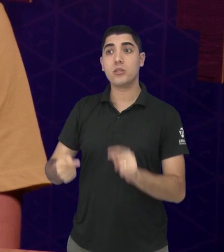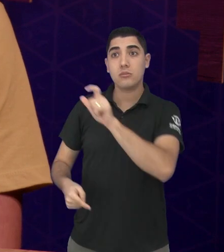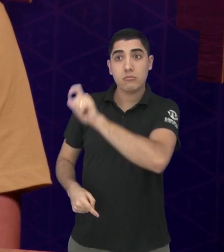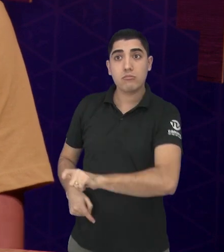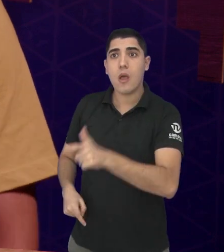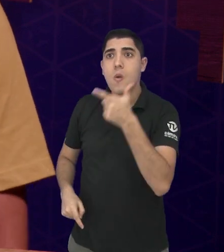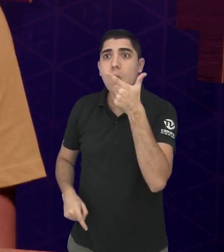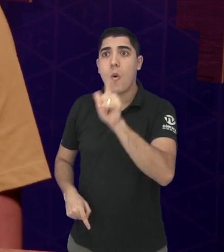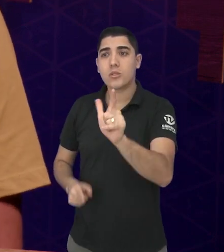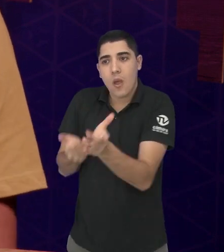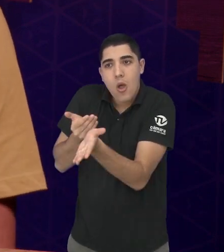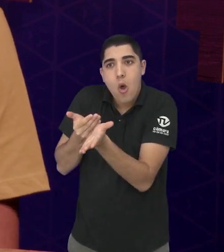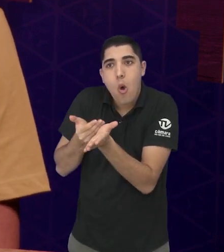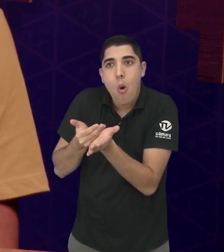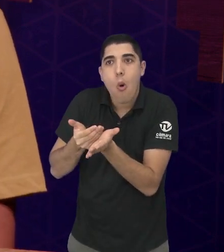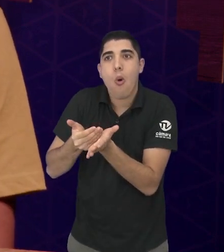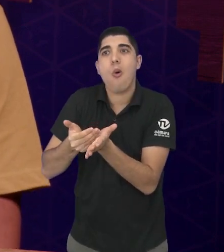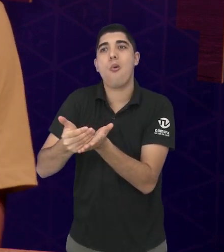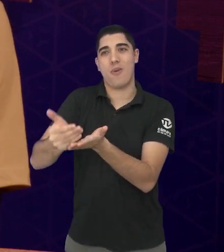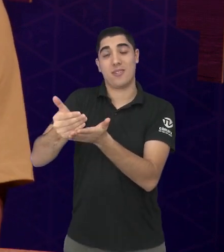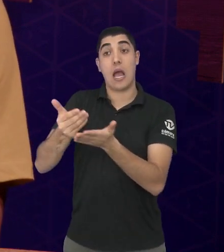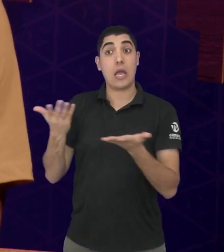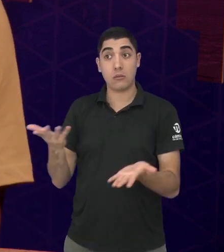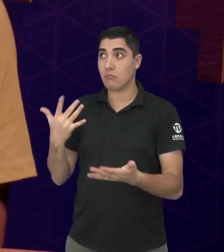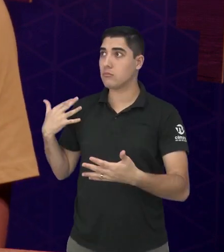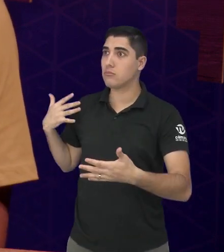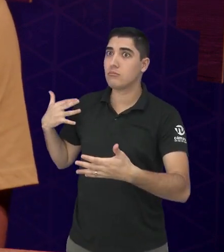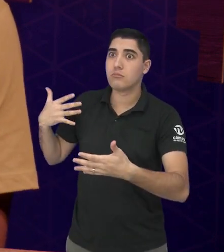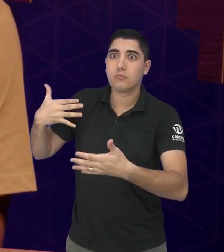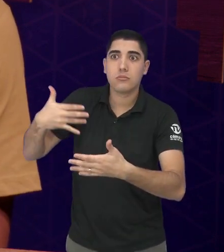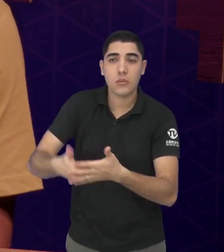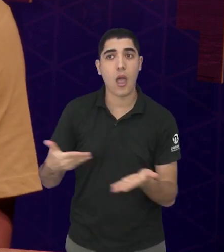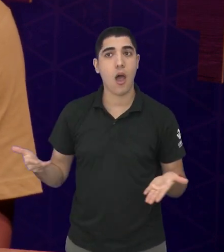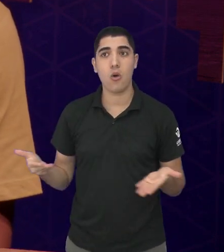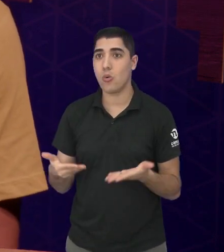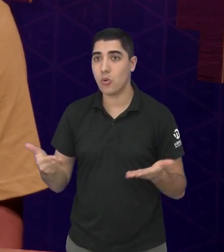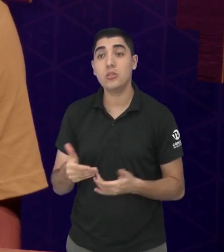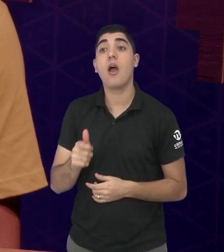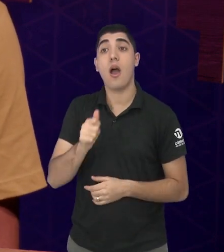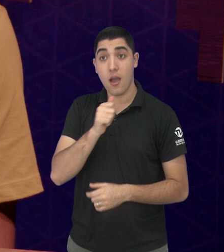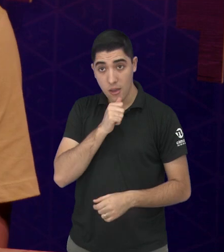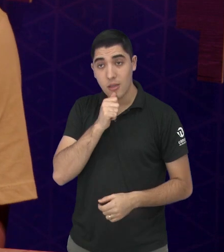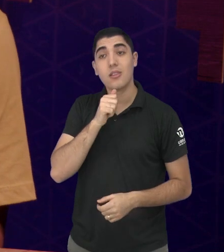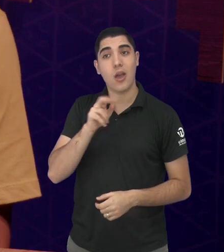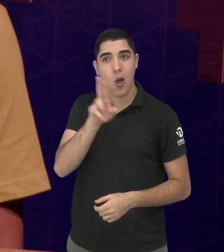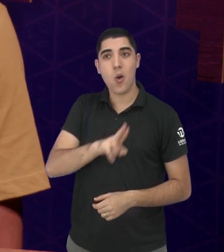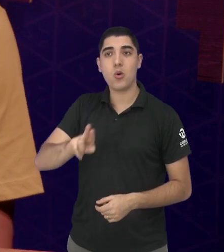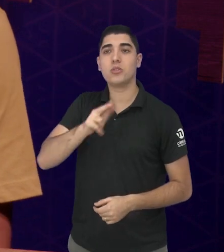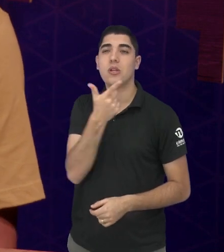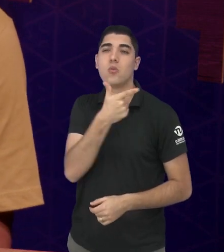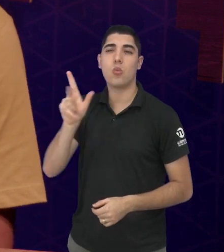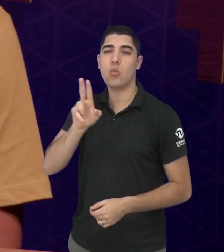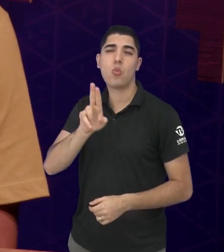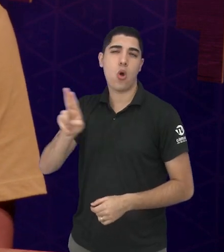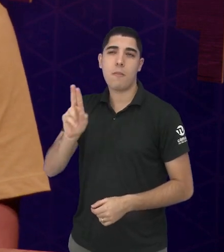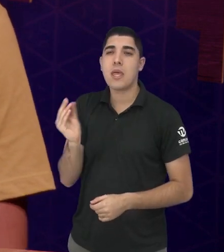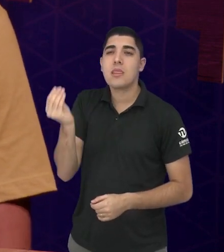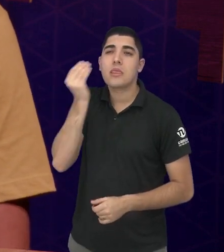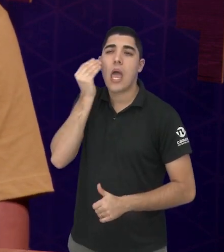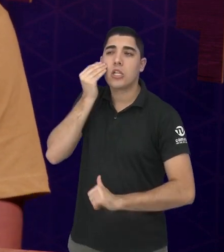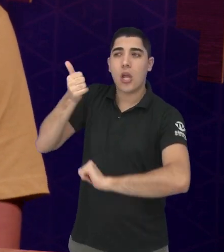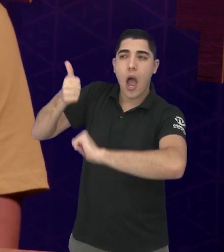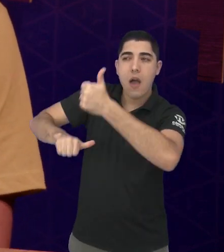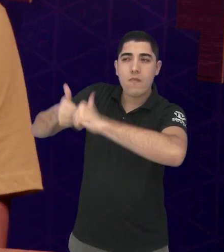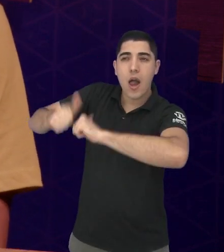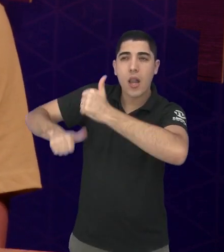ele conseguiu, deu um pontapé inicial ali, e até hoje, a gente usa o teste de Turing para